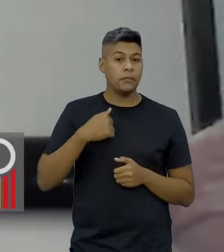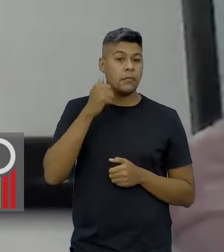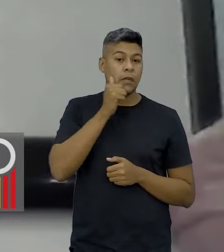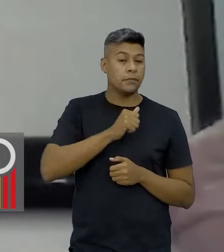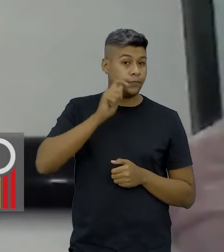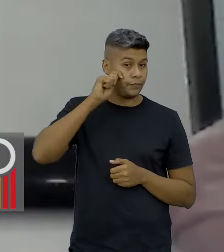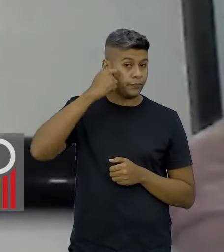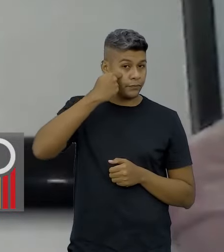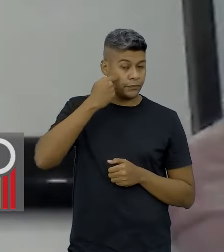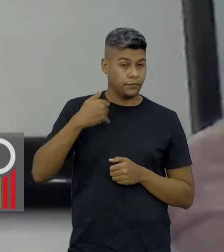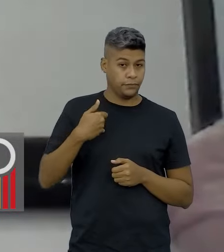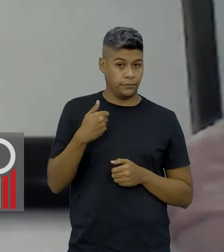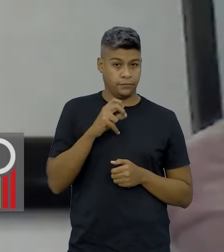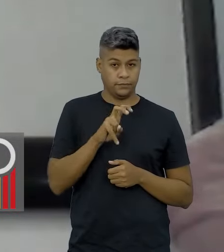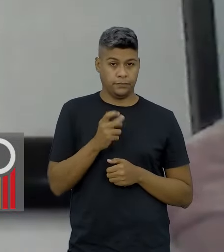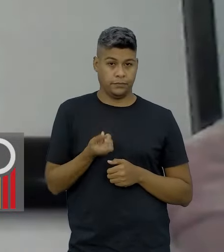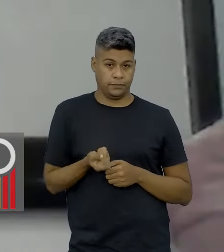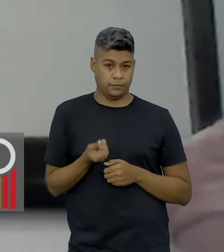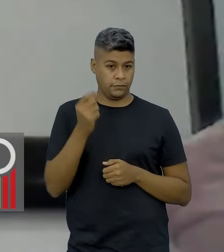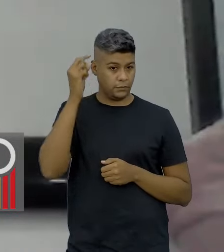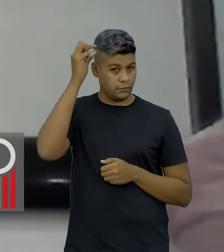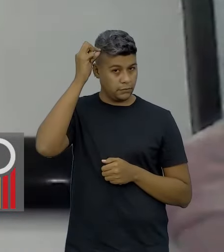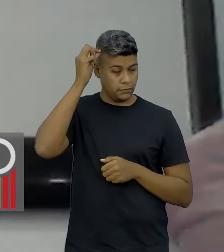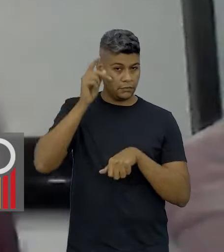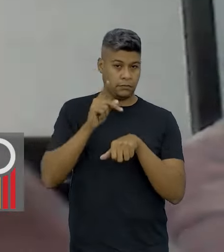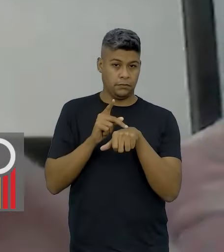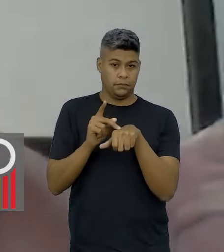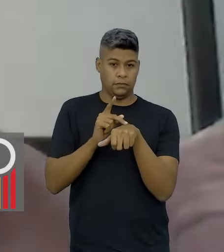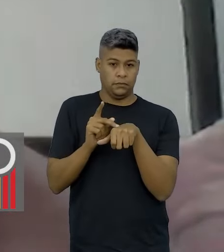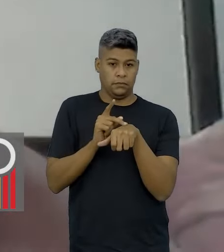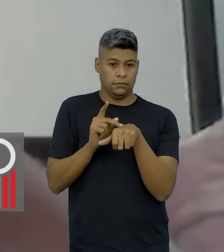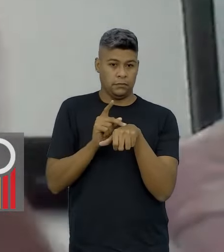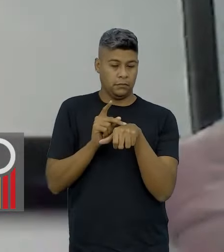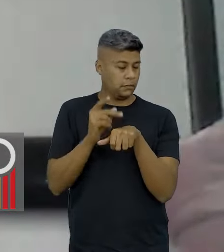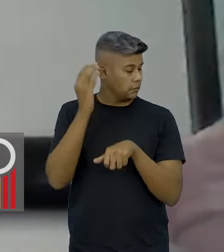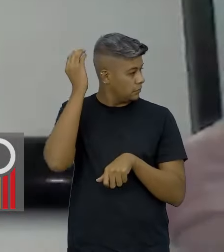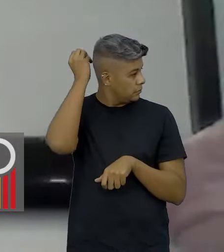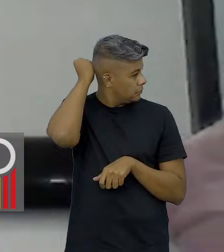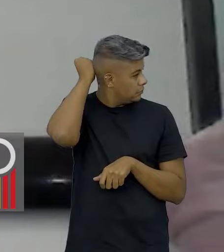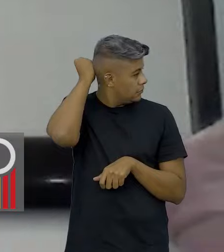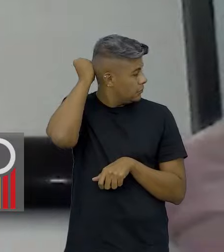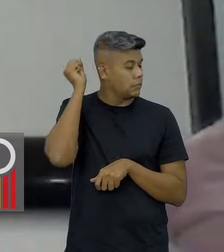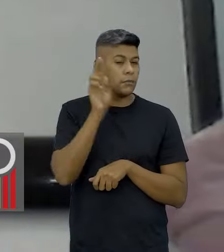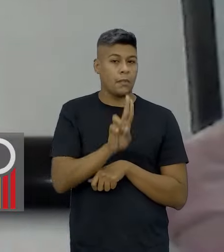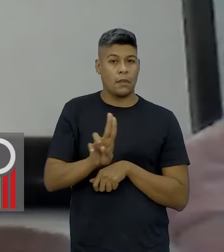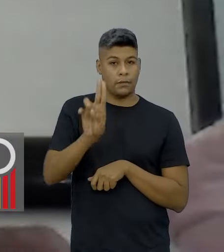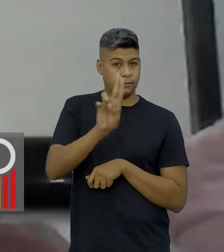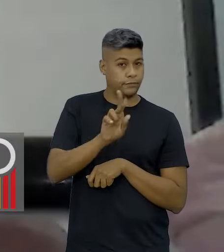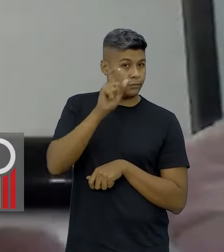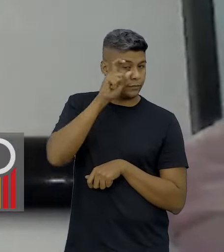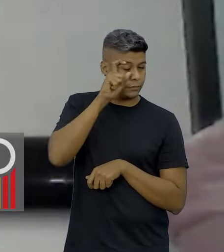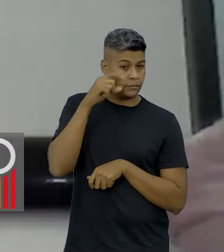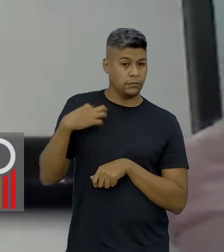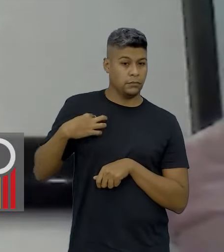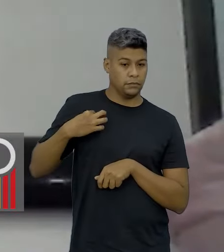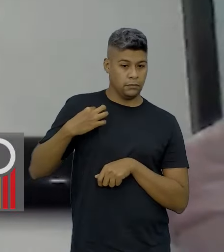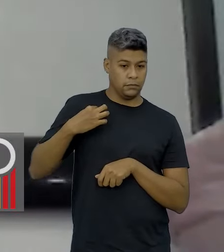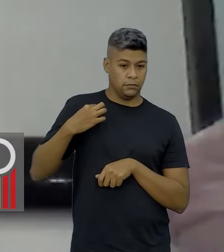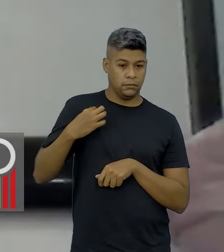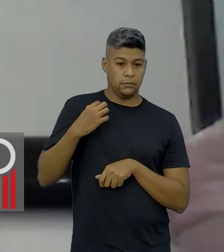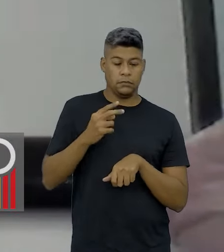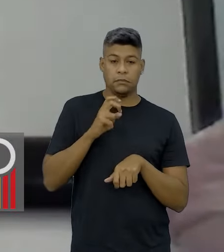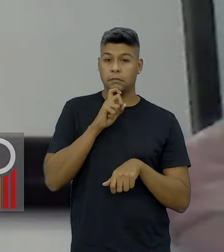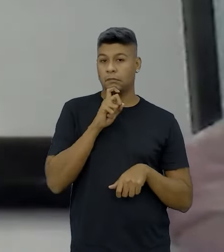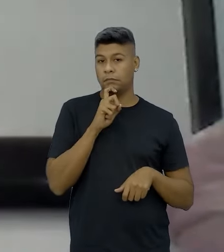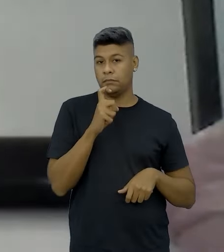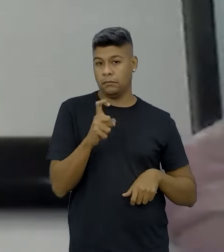tenho 56 anos, cabelos pretos, tão presos, uso óculos, estou vestindo uma blusinha